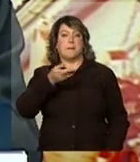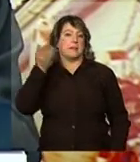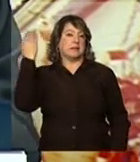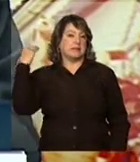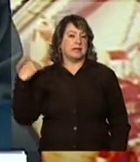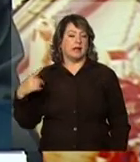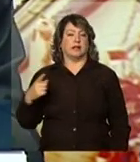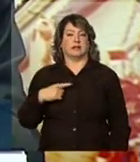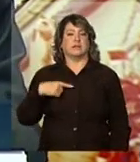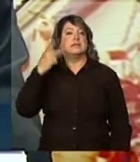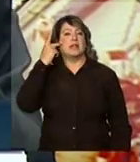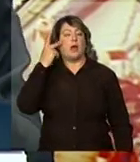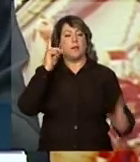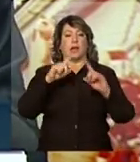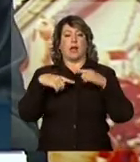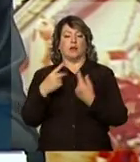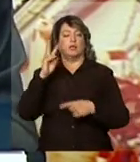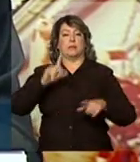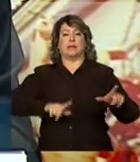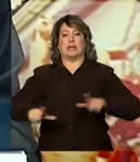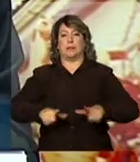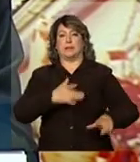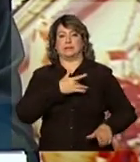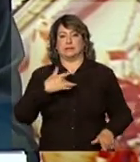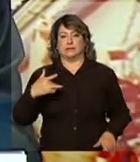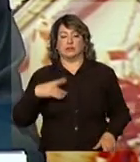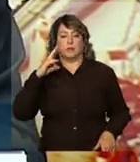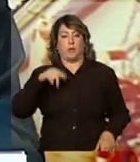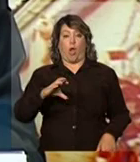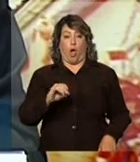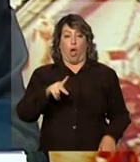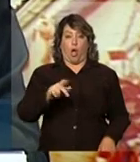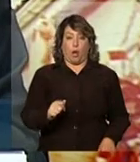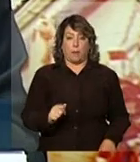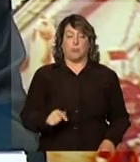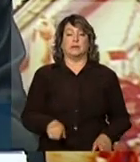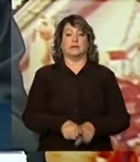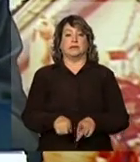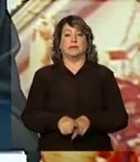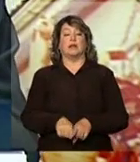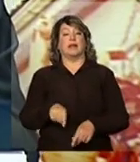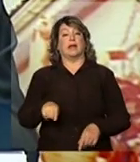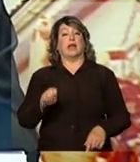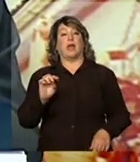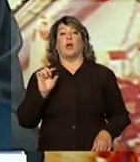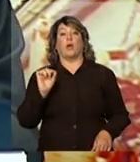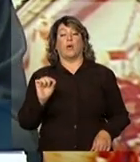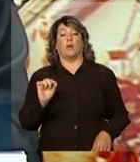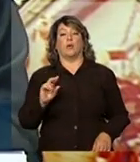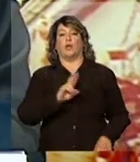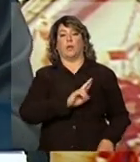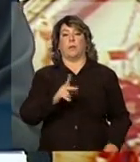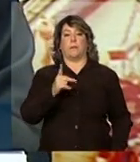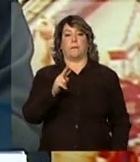São Paulo sobre ações de saúde, né, de uma maneira geral para a COP, inclusive citou, que é o Proteja o Gol. Né?